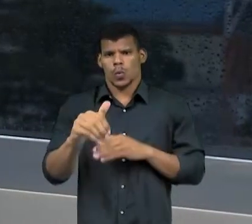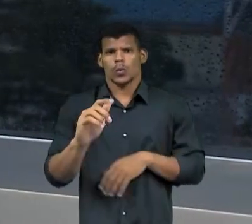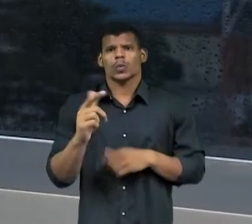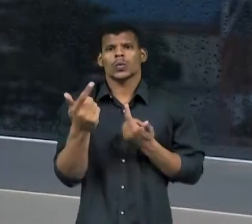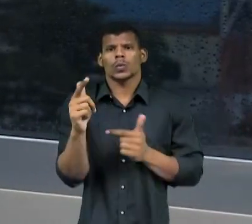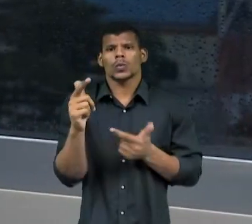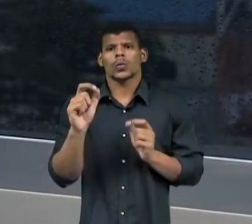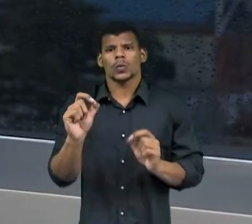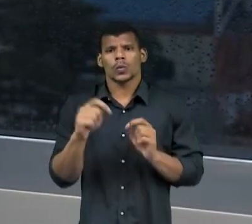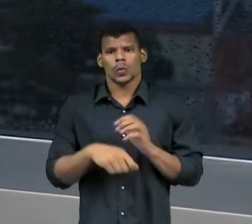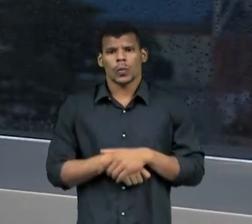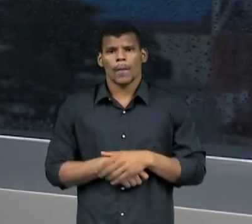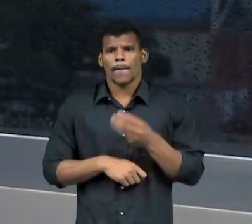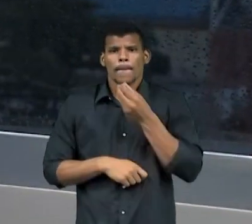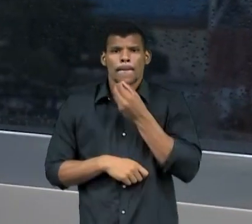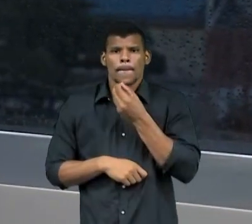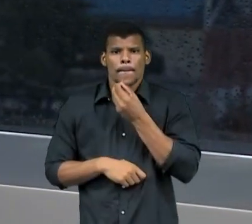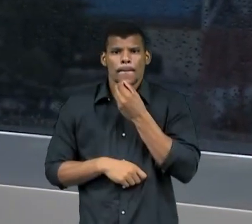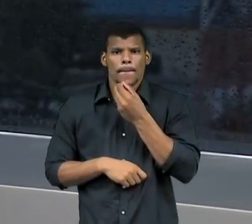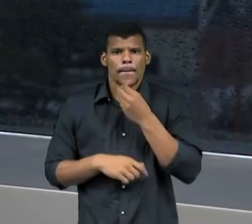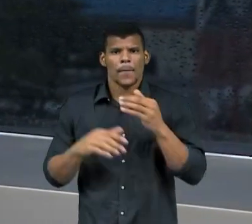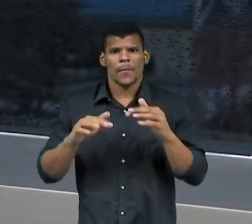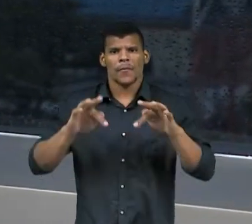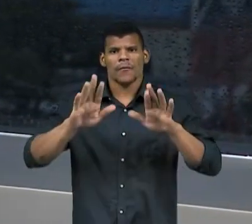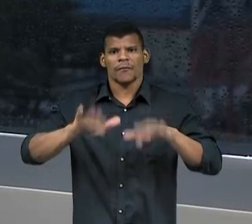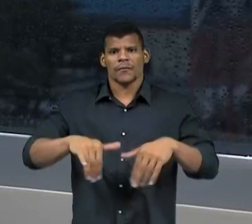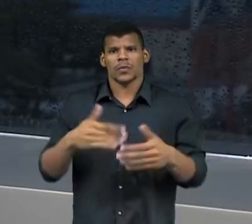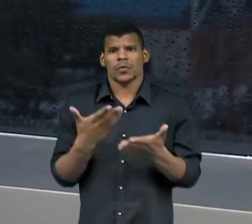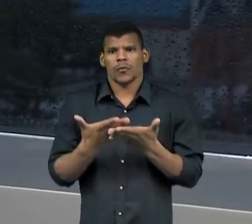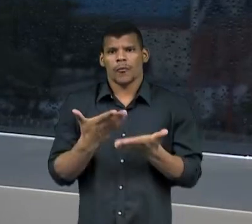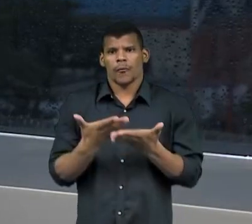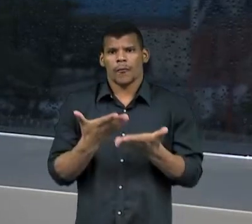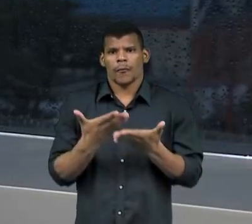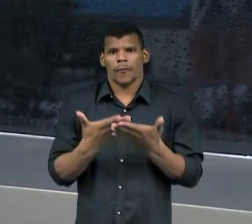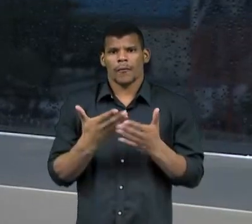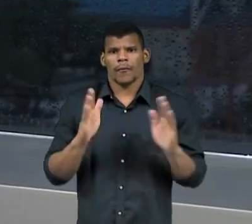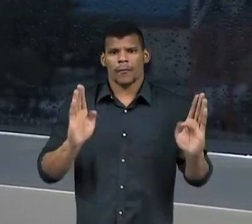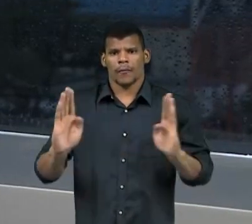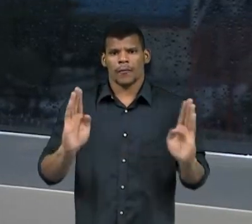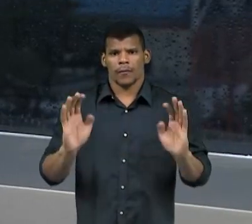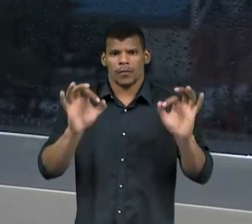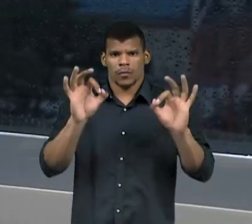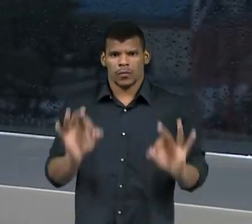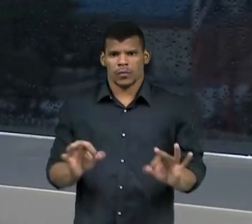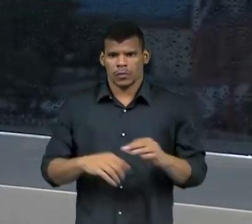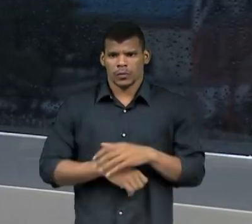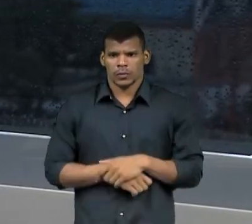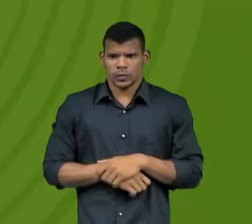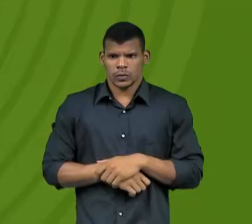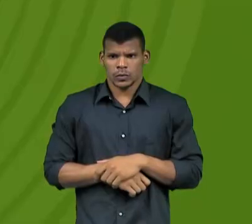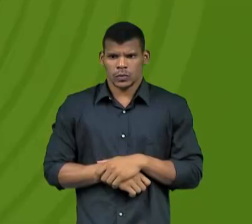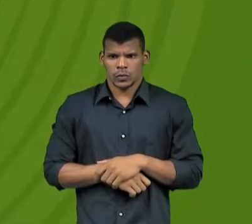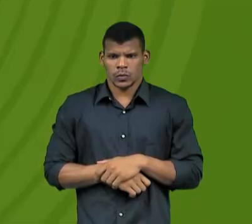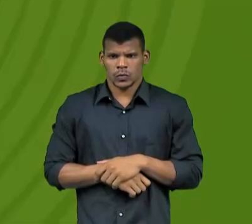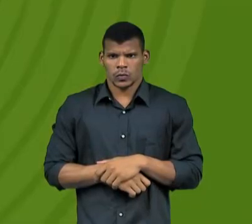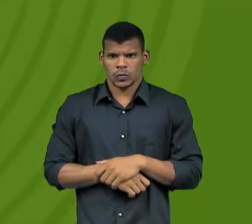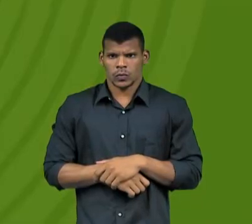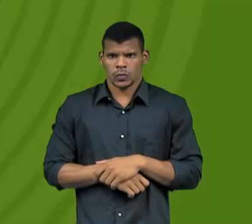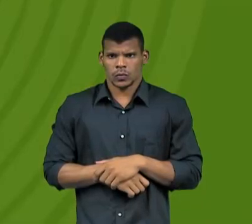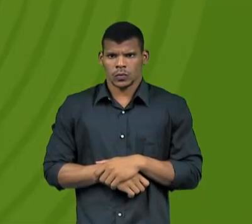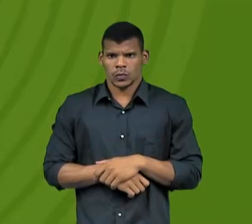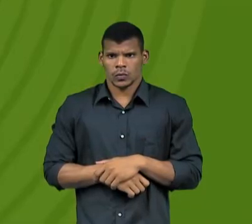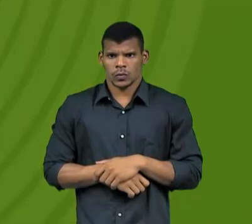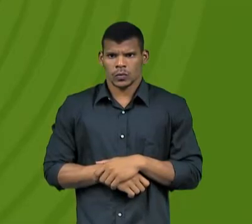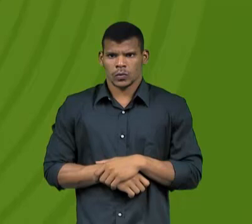tiveram oportunidades de concluir os estudos no período correto. Vamos falar ao vivo agora com o repórter